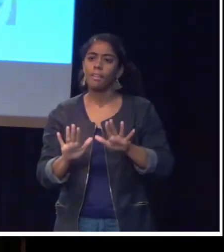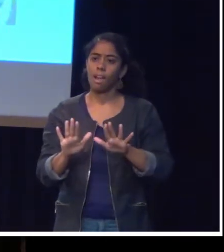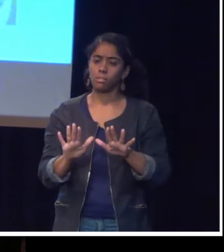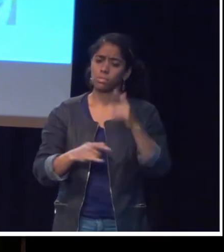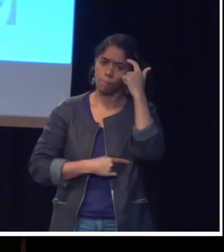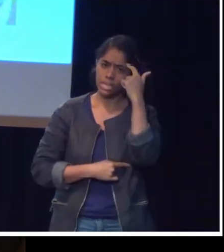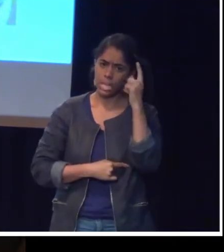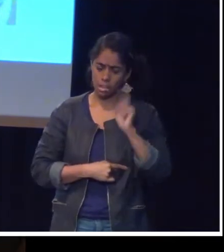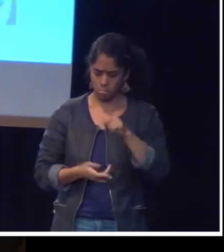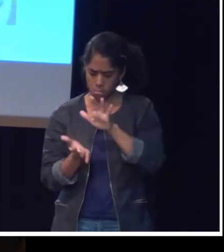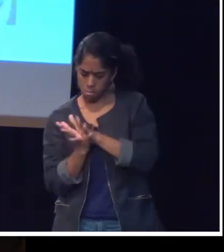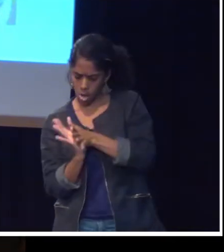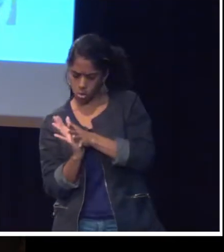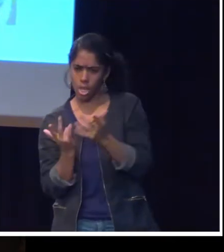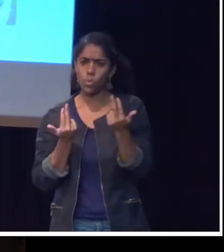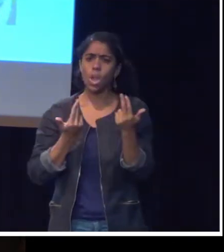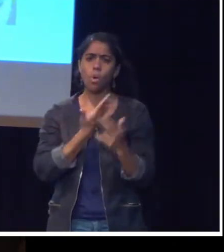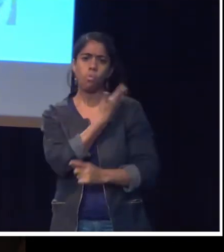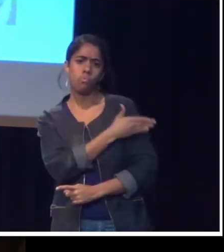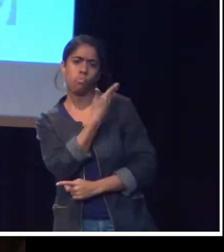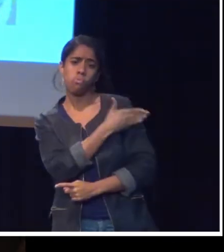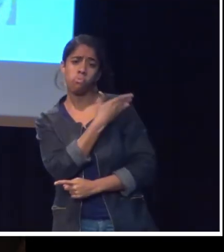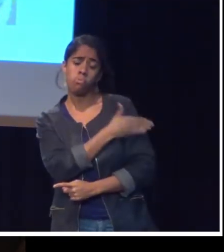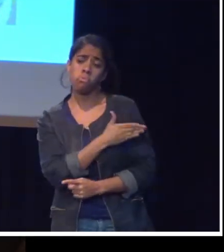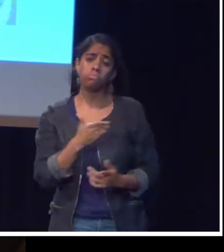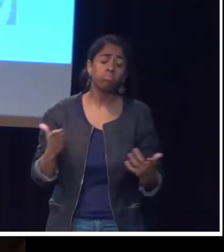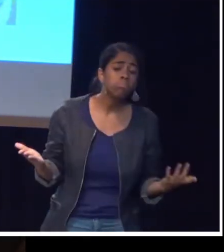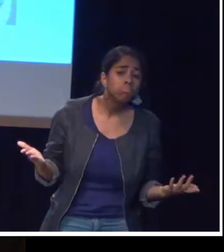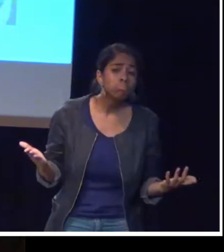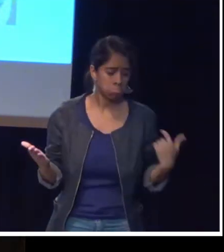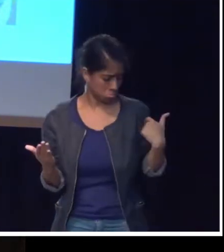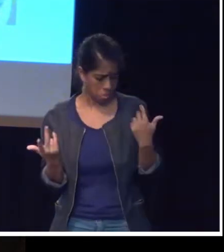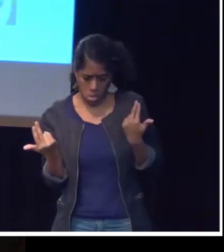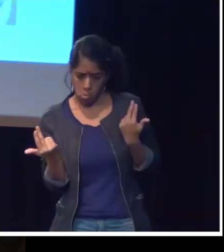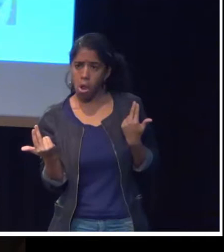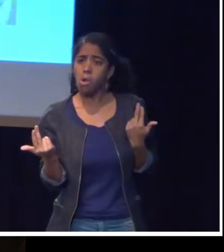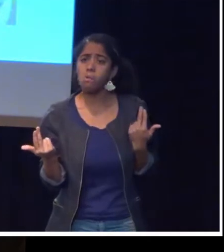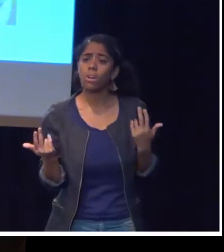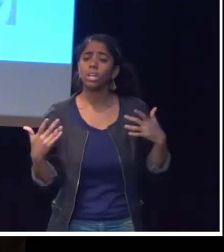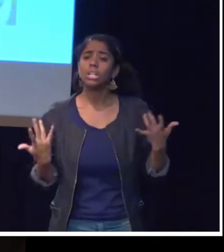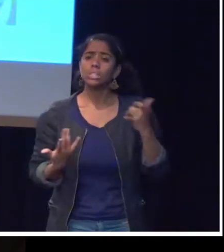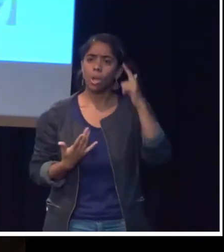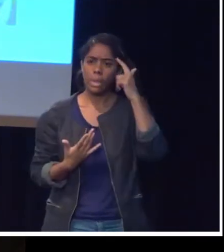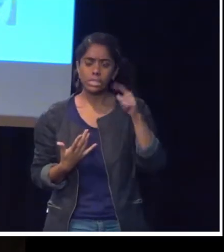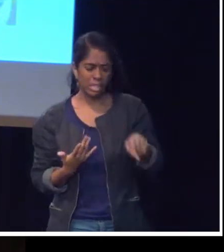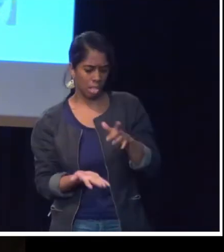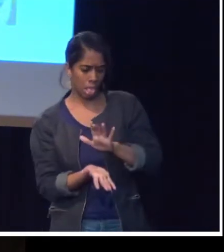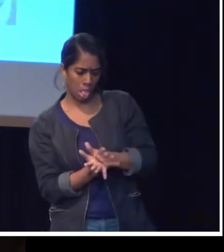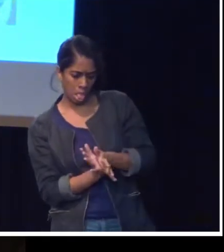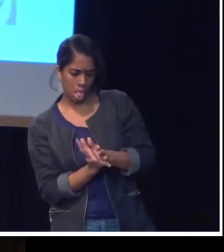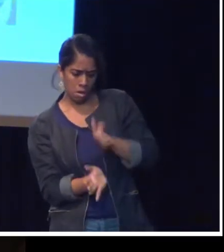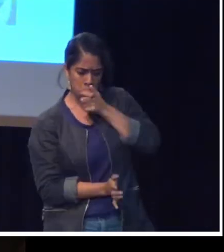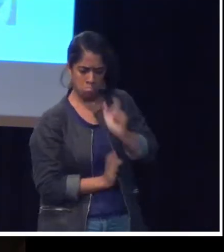que discriminação? Né? Será que se eu, de alguma forma, né, verbalizar para o outro, discriminar o outro verbalmente,